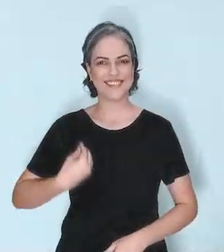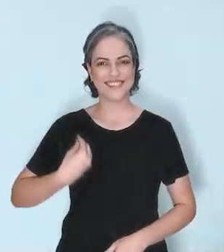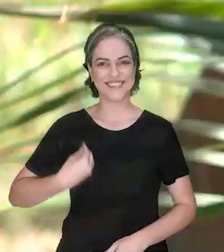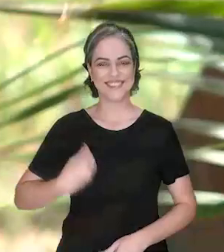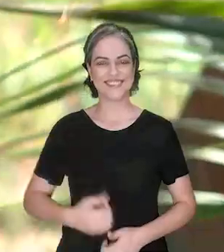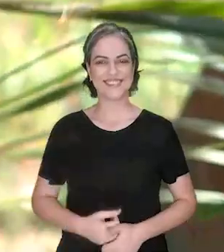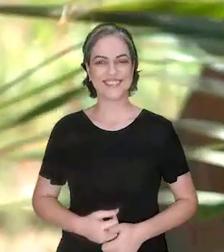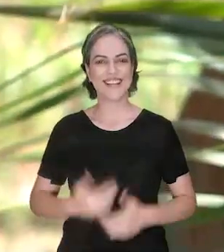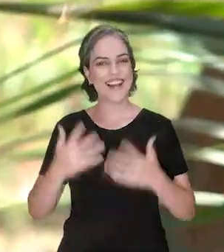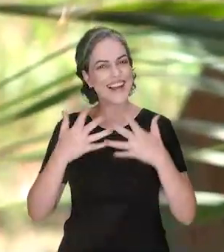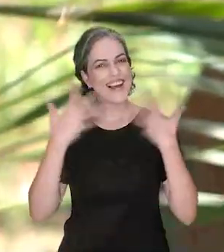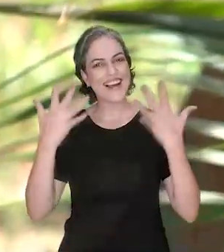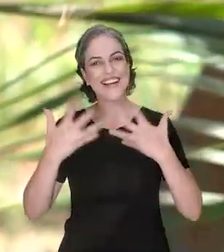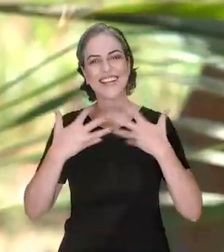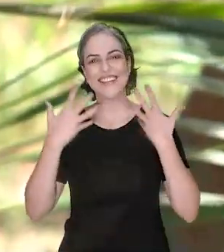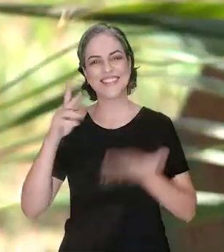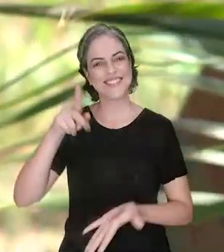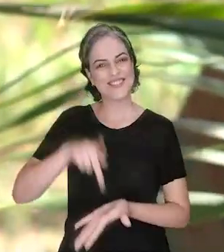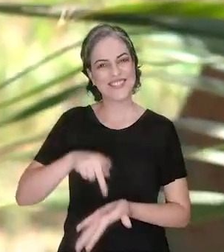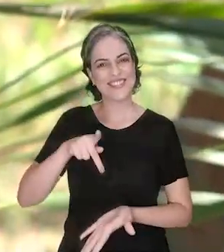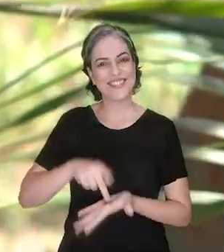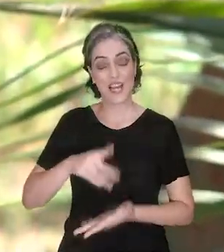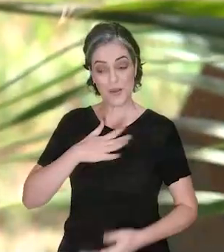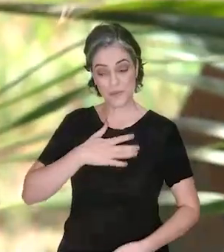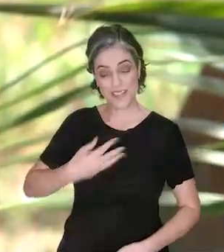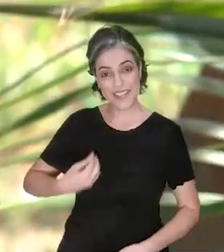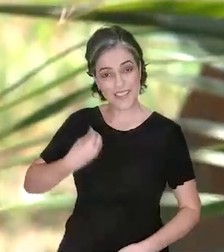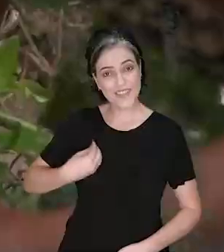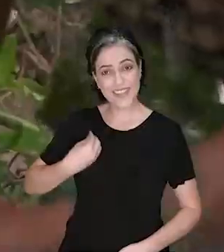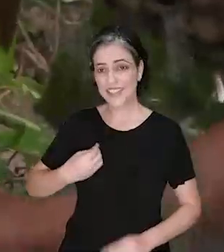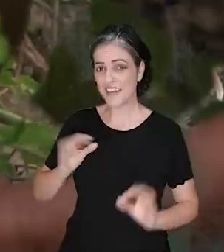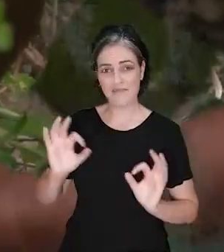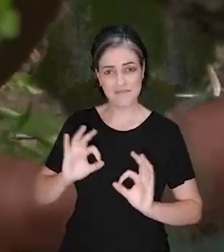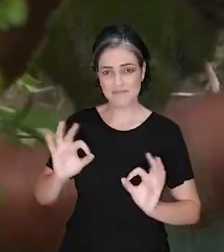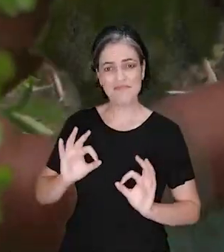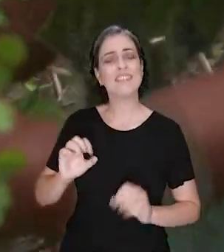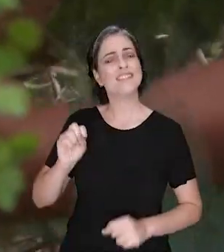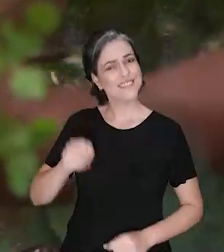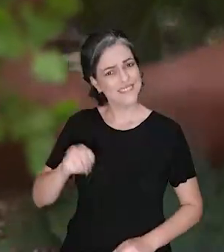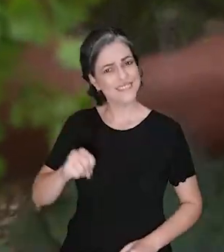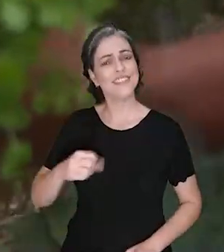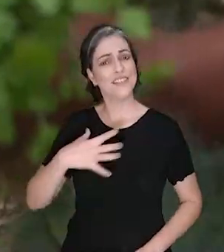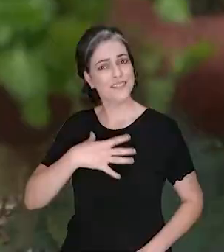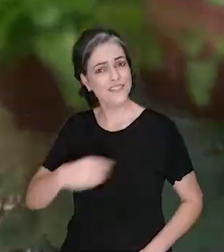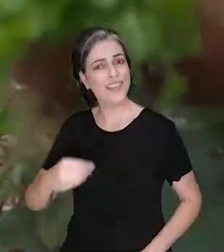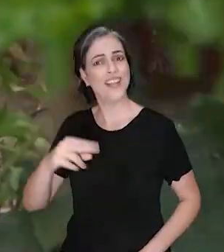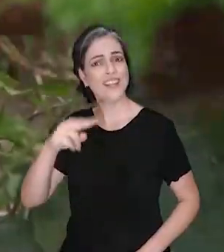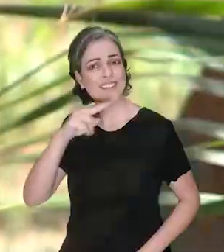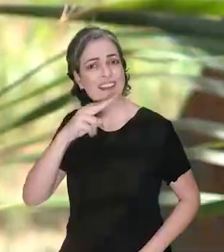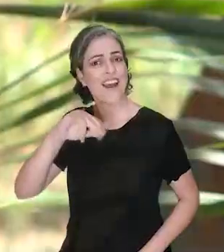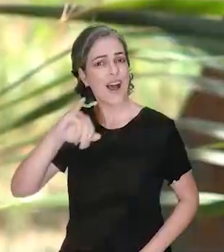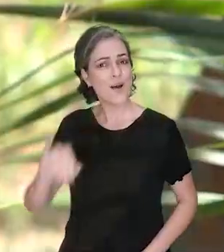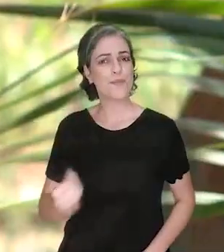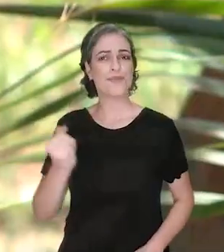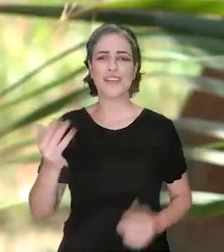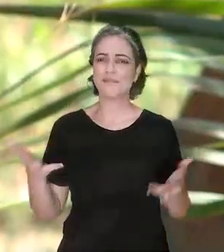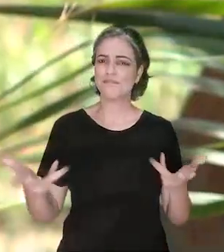verdade um futuro. A alegria é imensa. Se não servir para mim, mas servir para meus filhos, para meus netos,